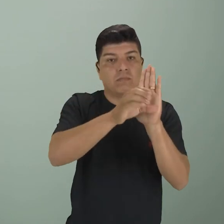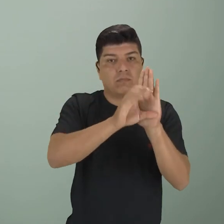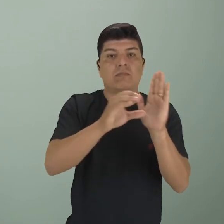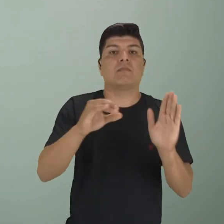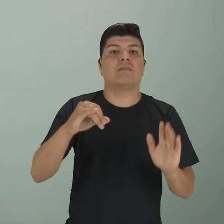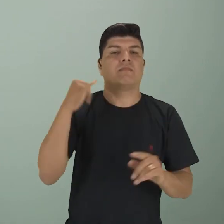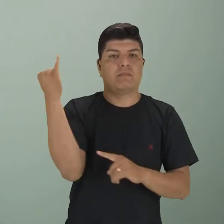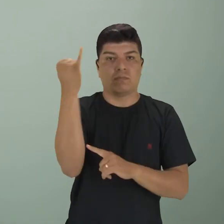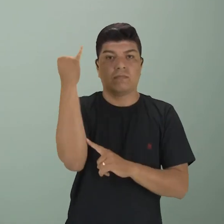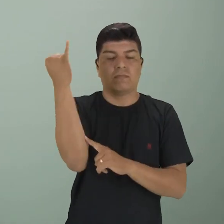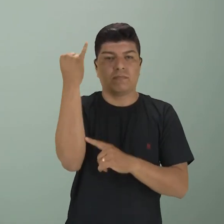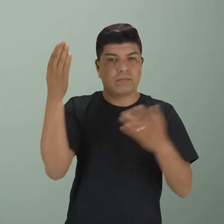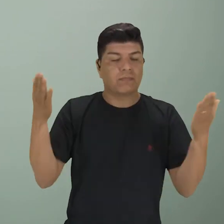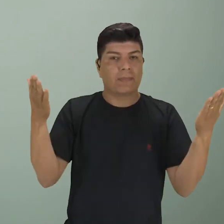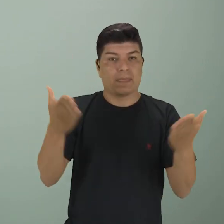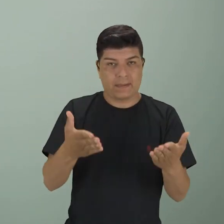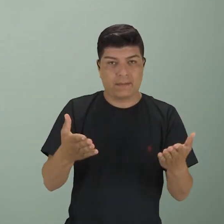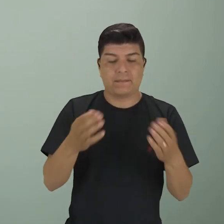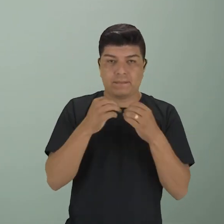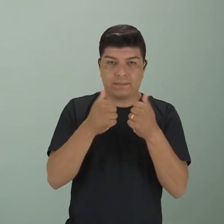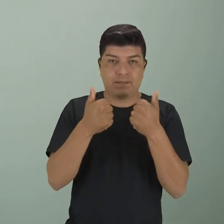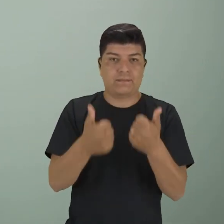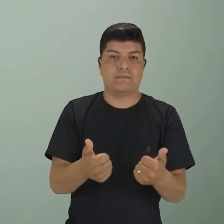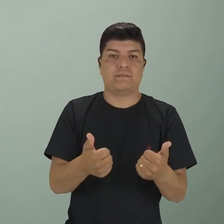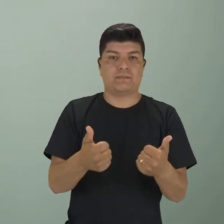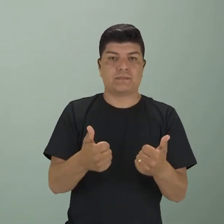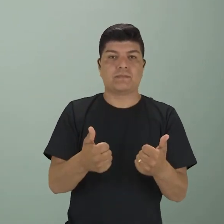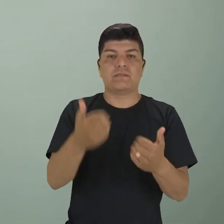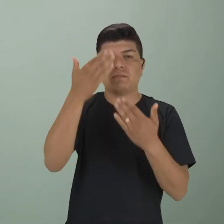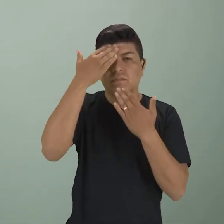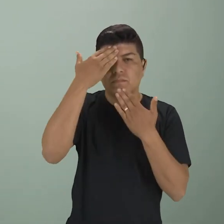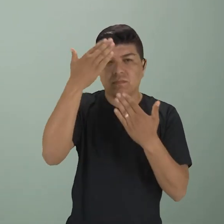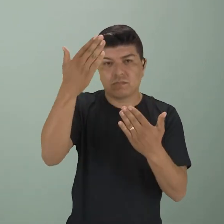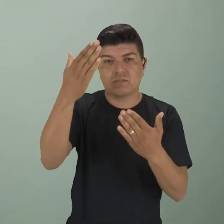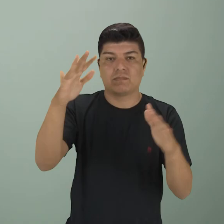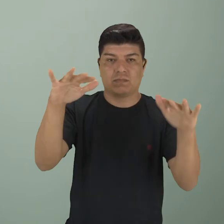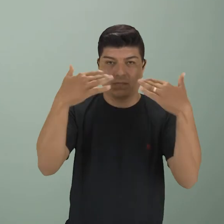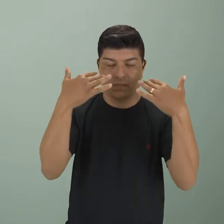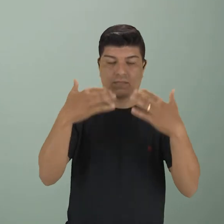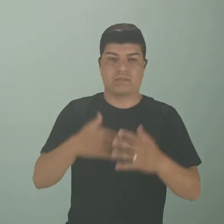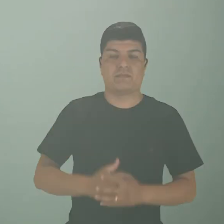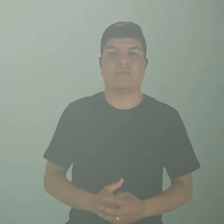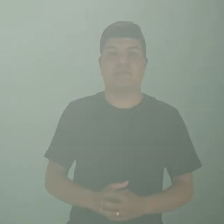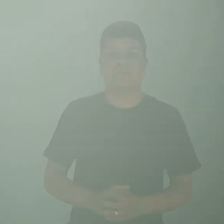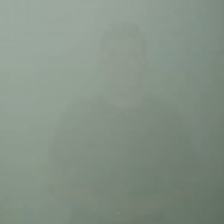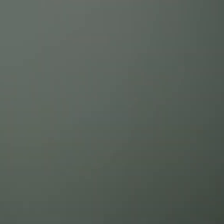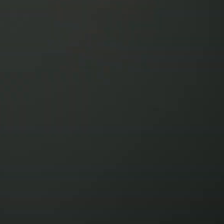muito importante nesse momento, tá bom? E obrigada pela atenção.